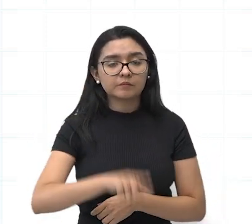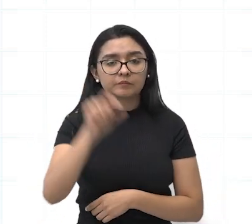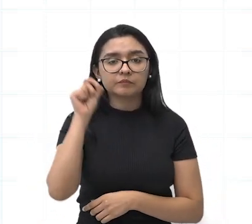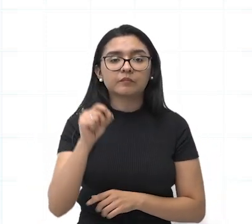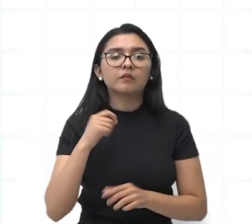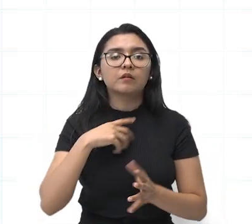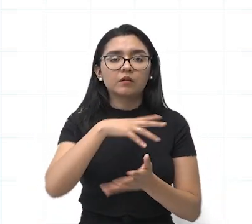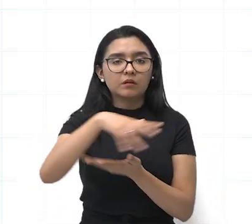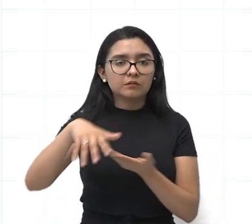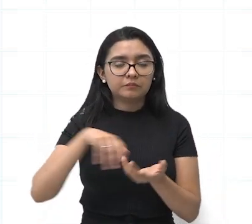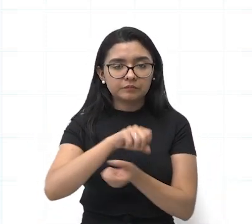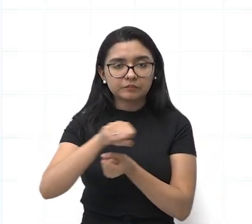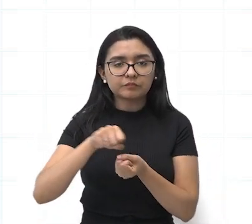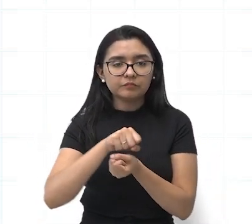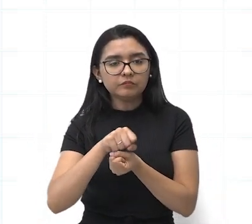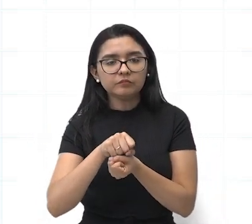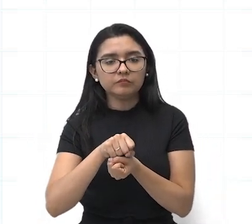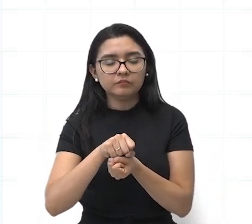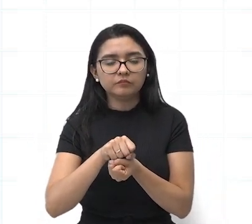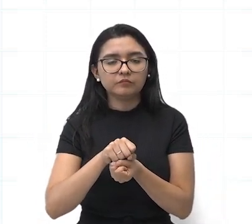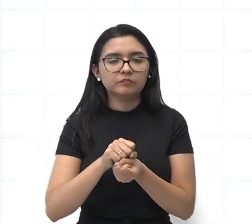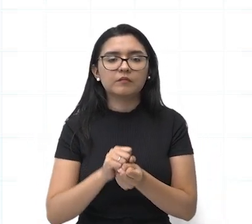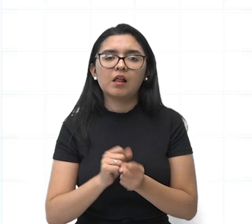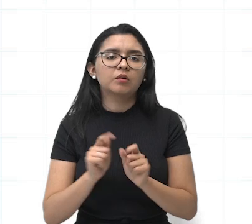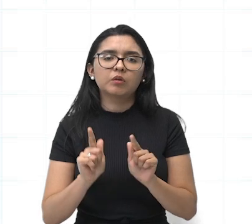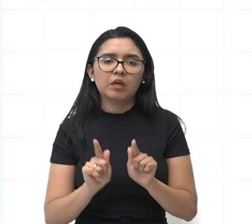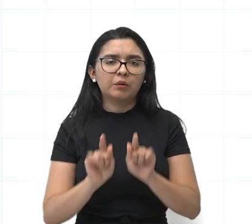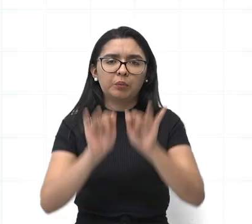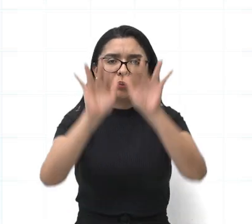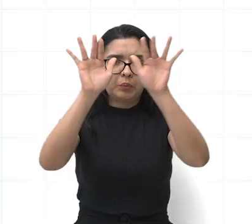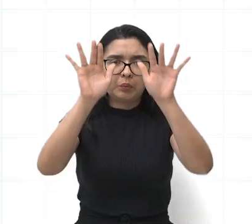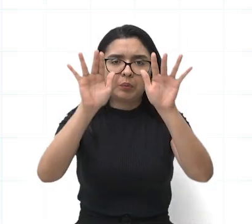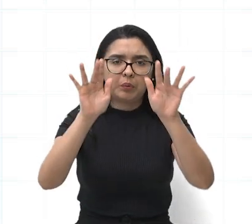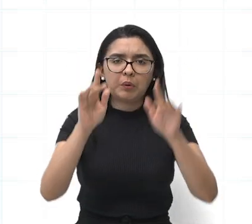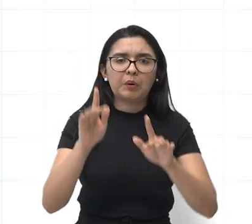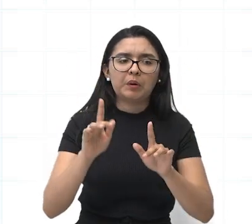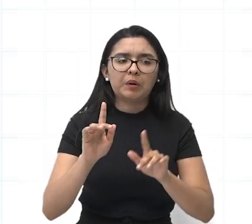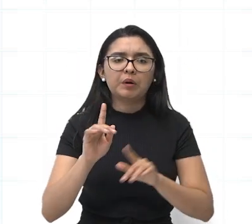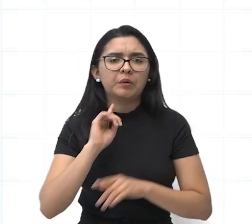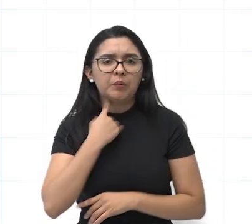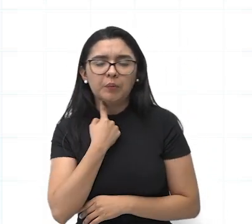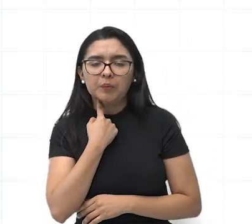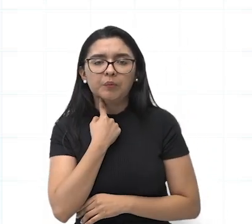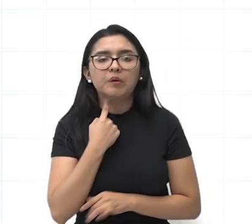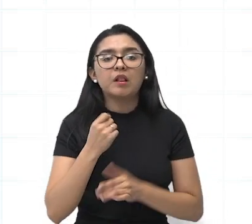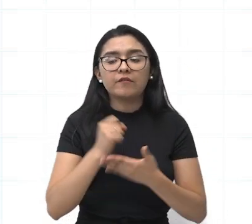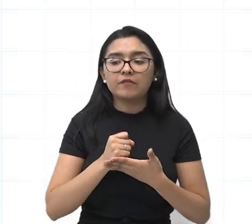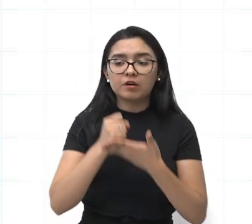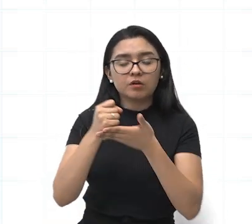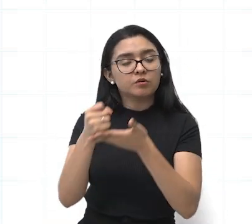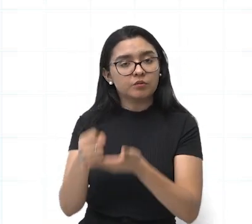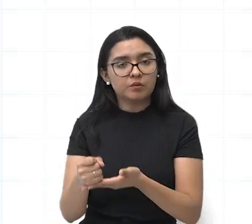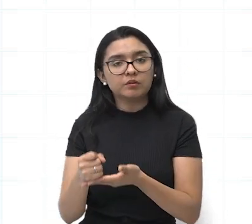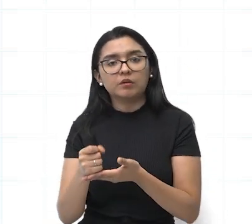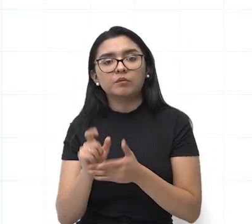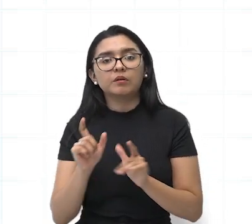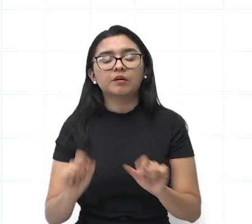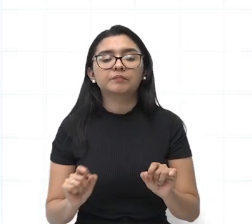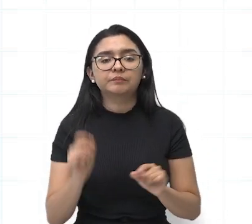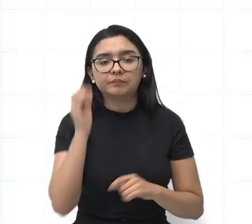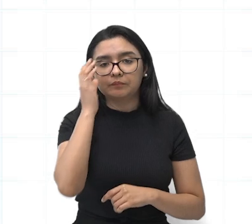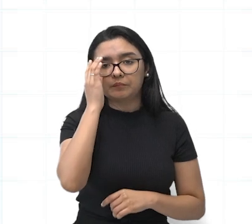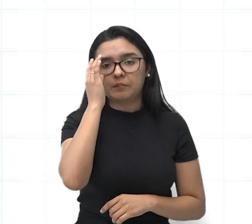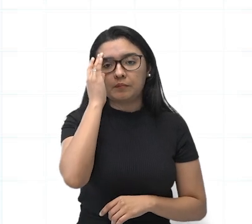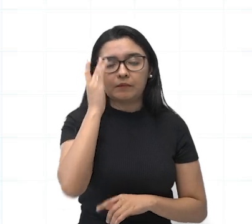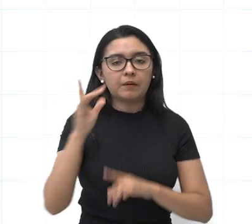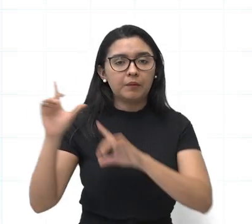solução sustentável, ela não emite gases poluentes, ela vai contribuir significativamente